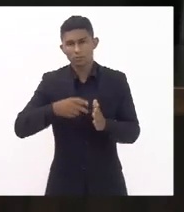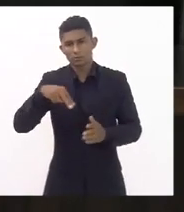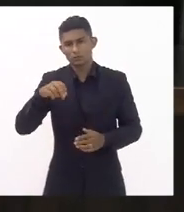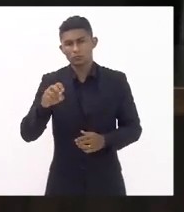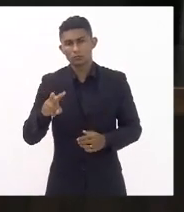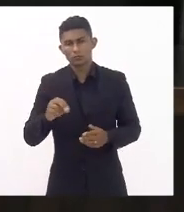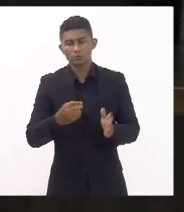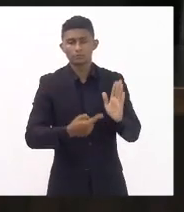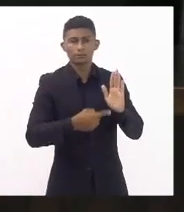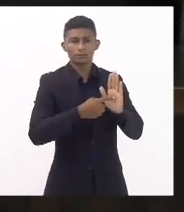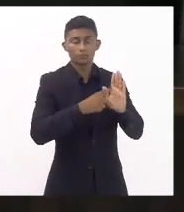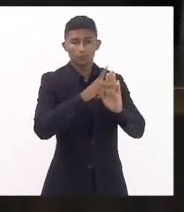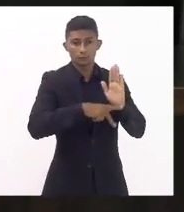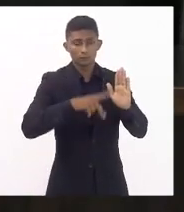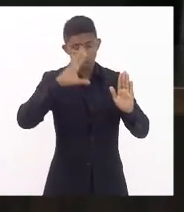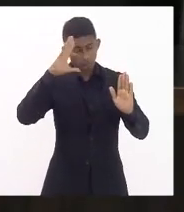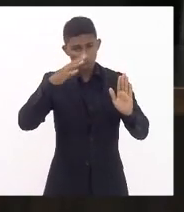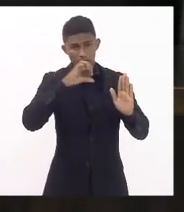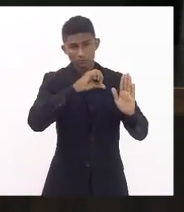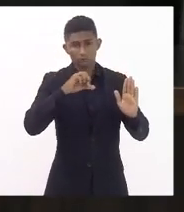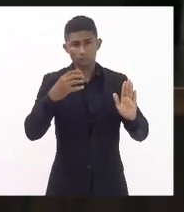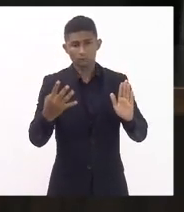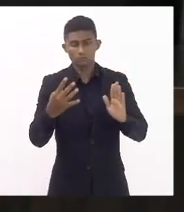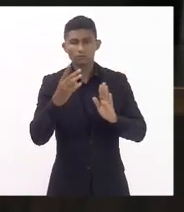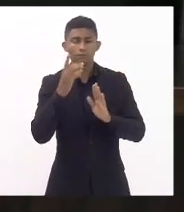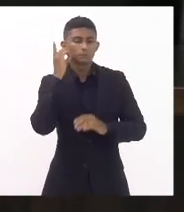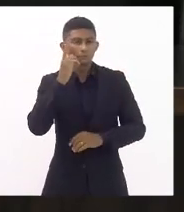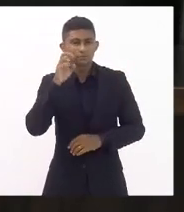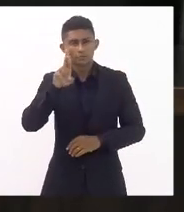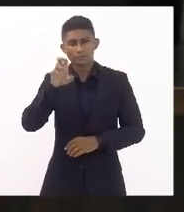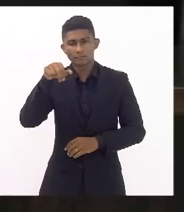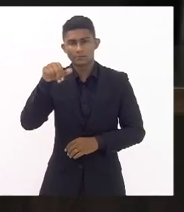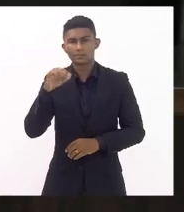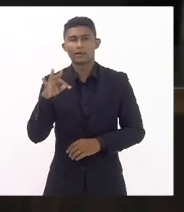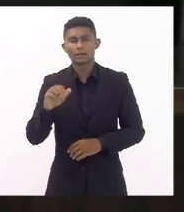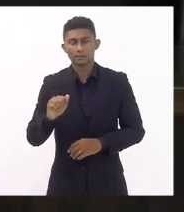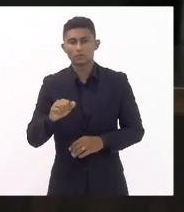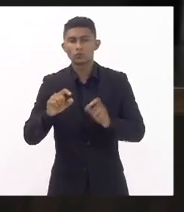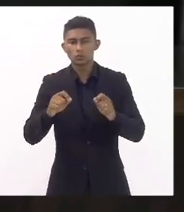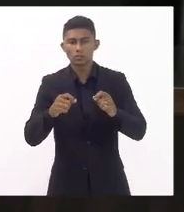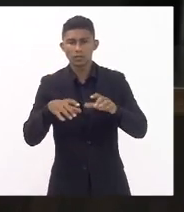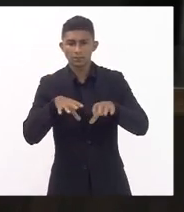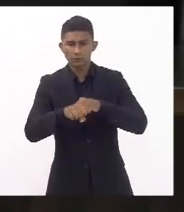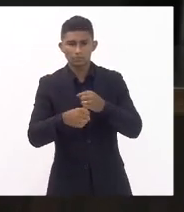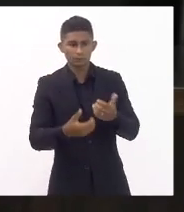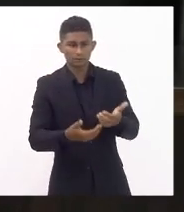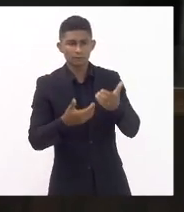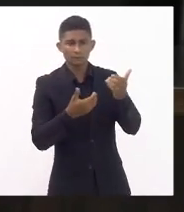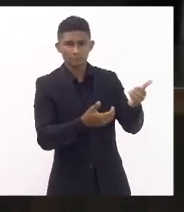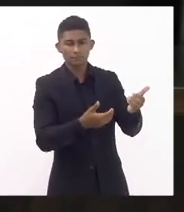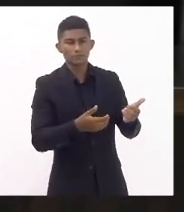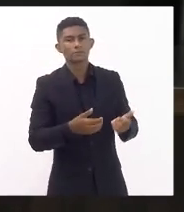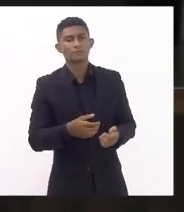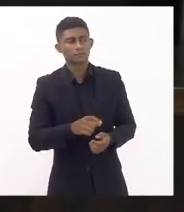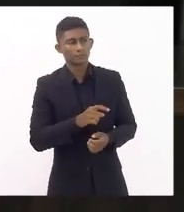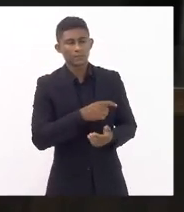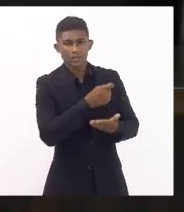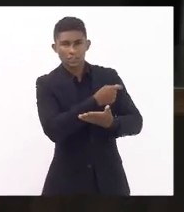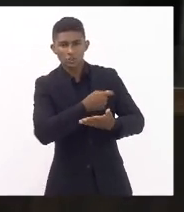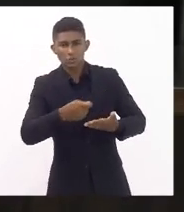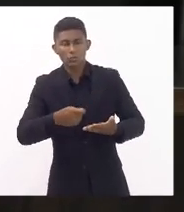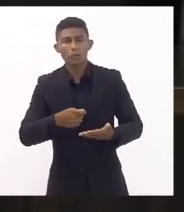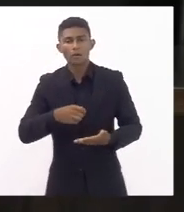resolução 994 de 22, de autoria da deputada Renata Souza, concede o diploma Medida de Nascimento ao cantor e compositor escritor Martinho da